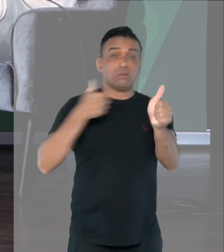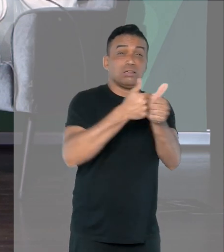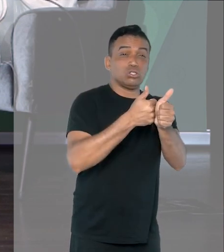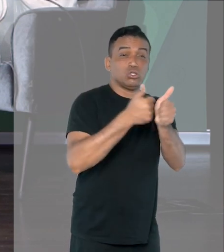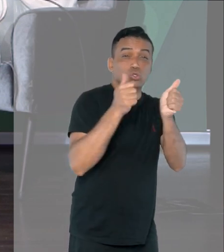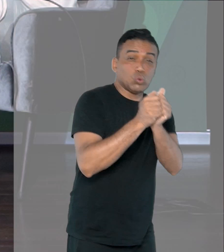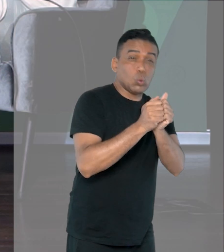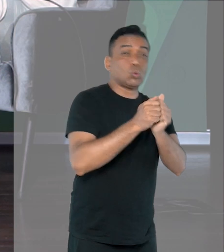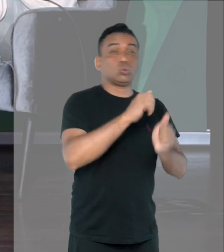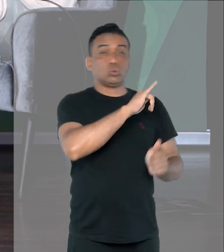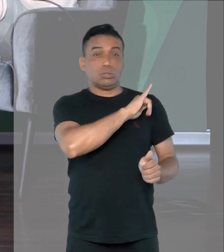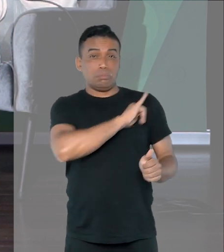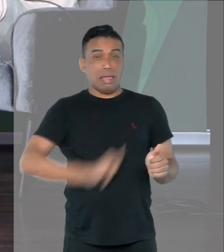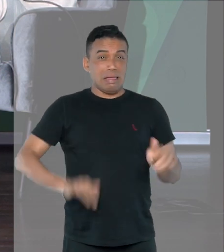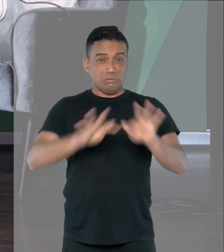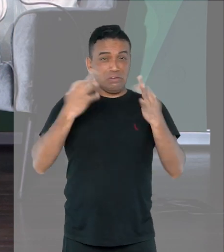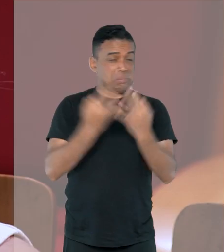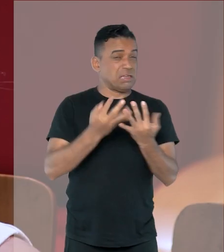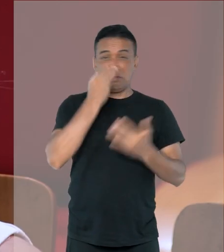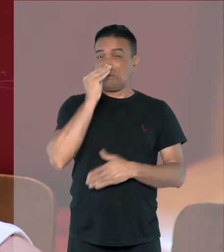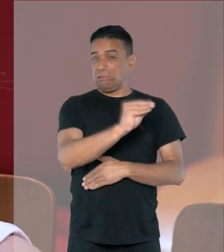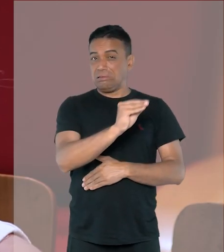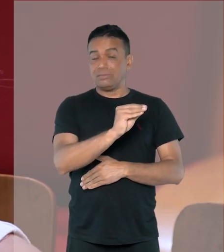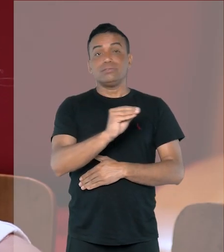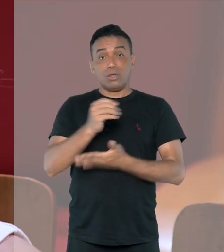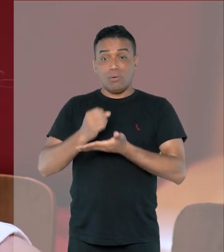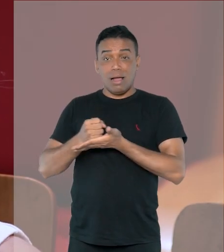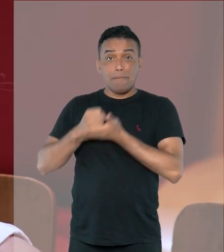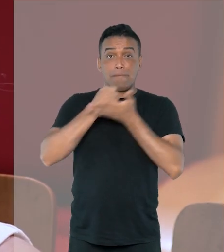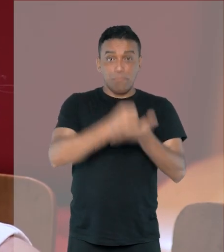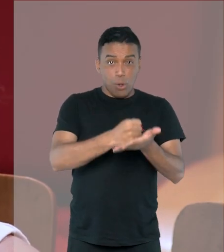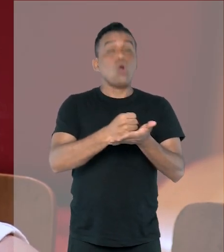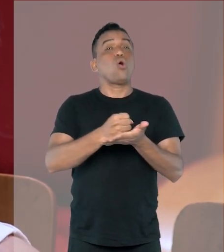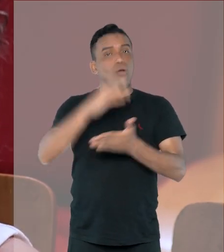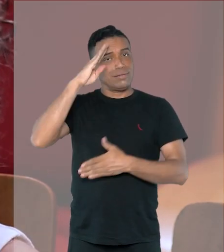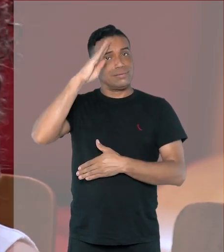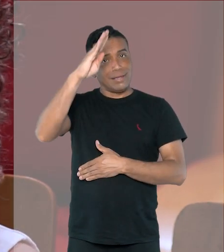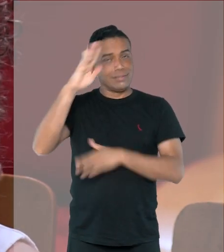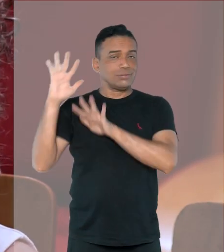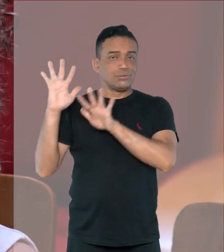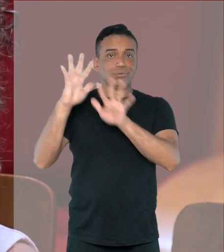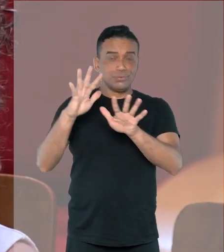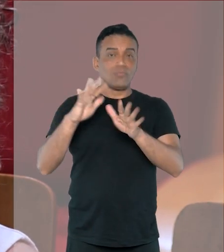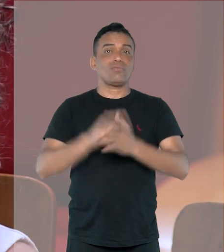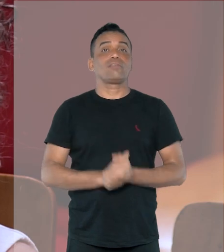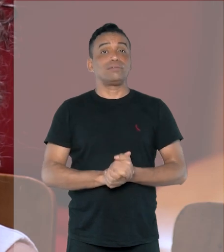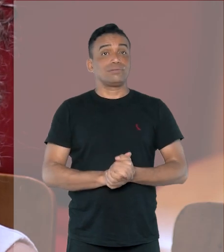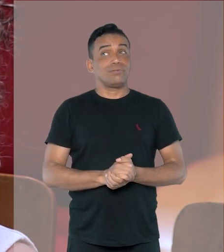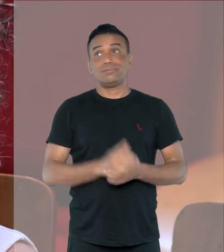né? Então, esse apoio do Exército, a distribuição de cargos